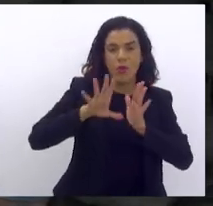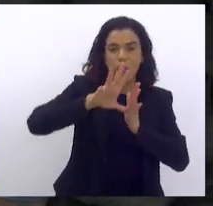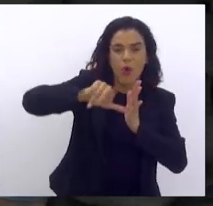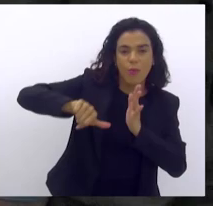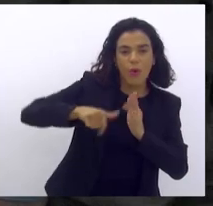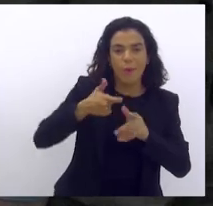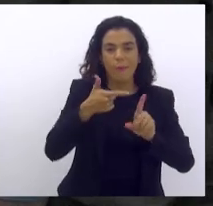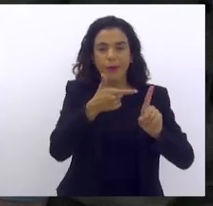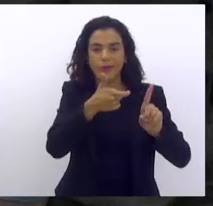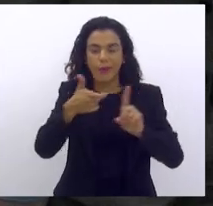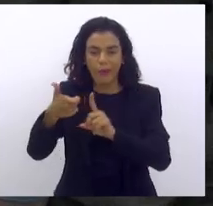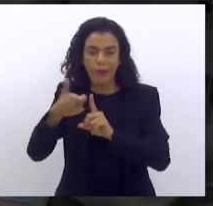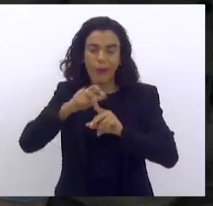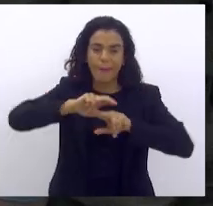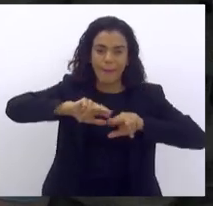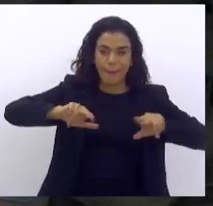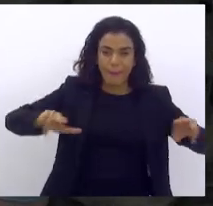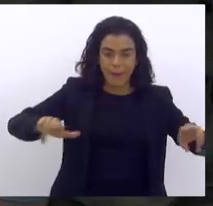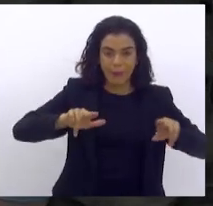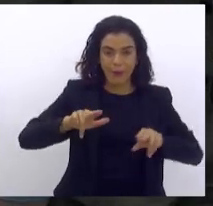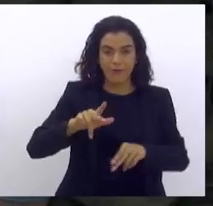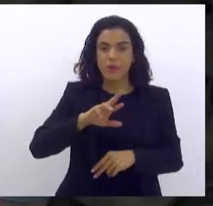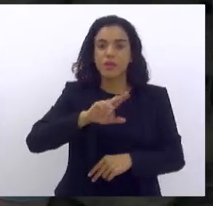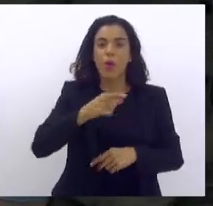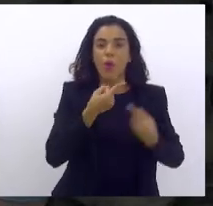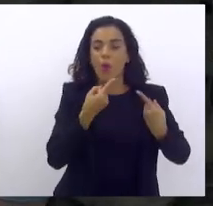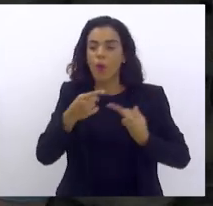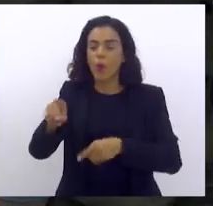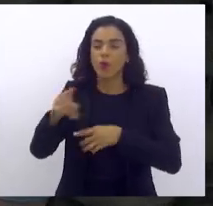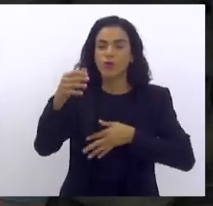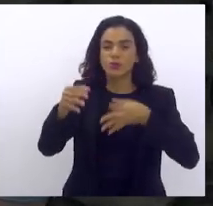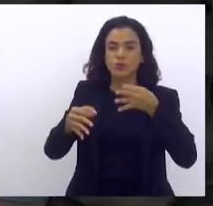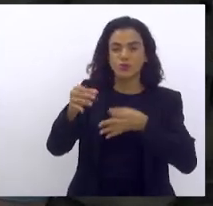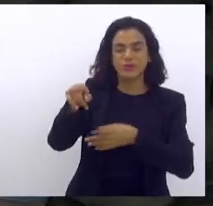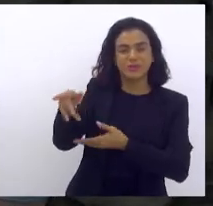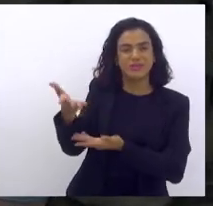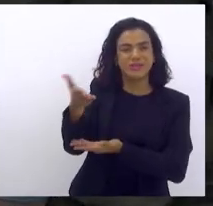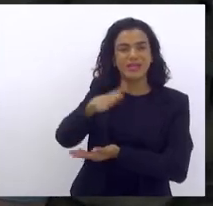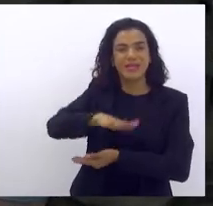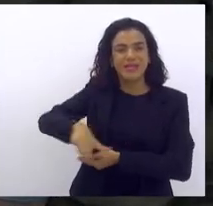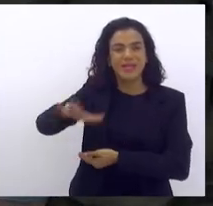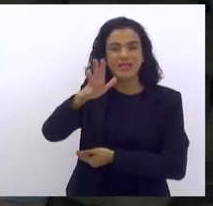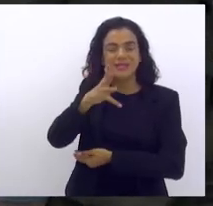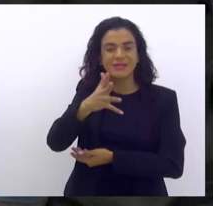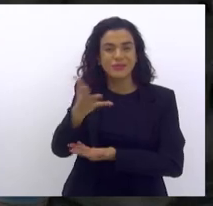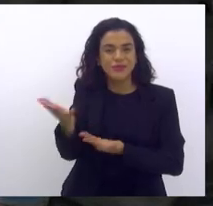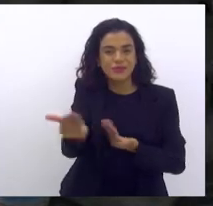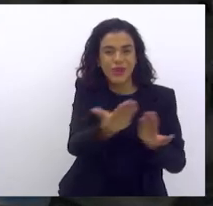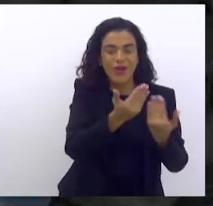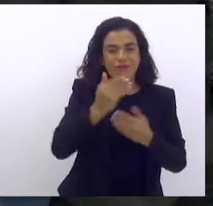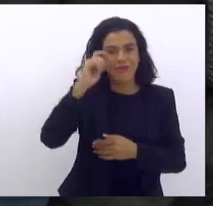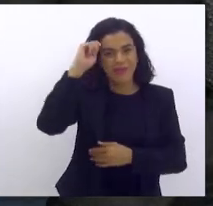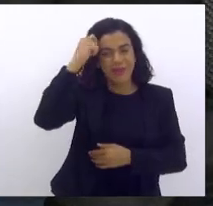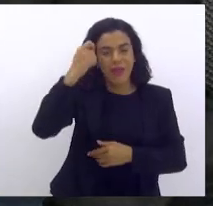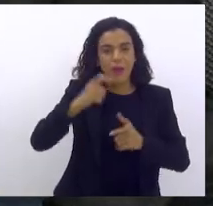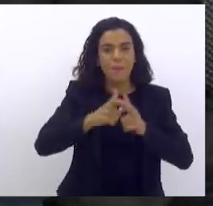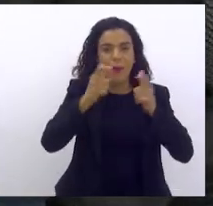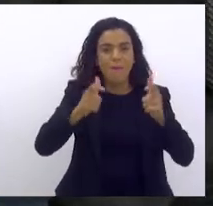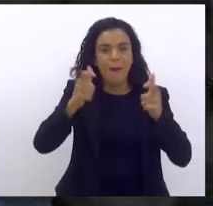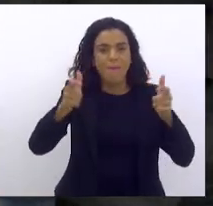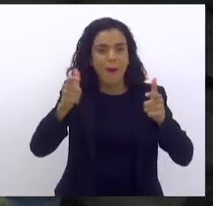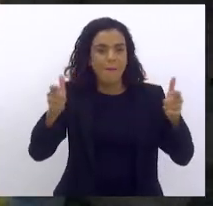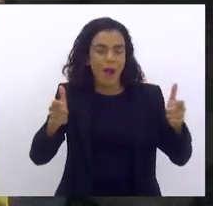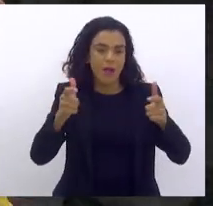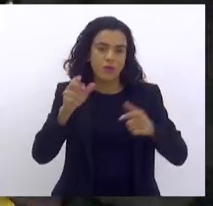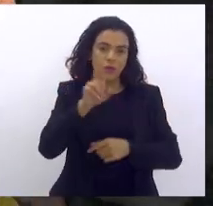e não injustiças, especialmente contra a juventude negra, como a gente via vendo se multiplicar nos últimos anos a partir